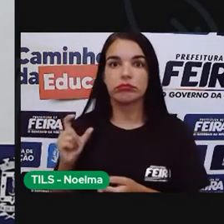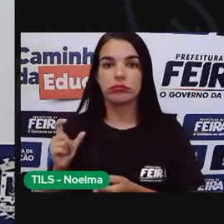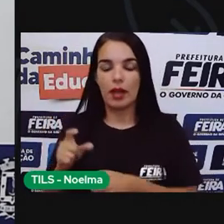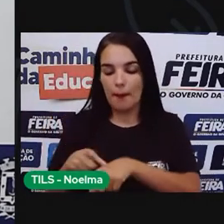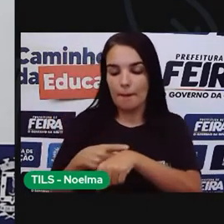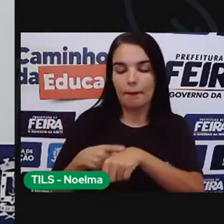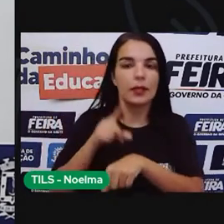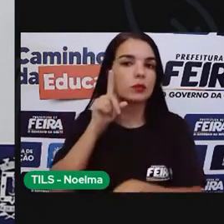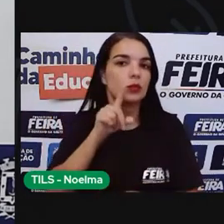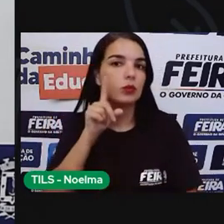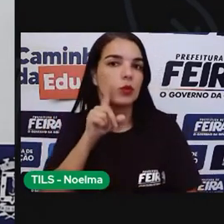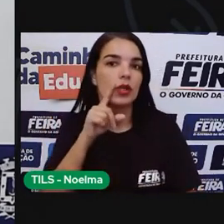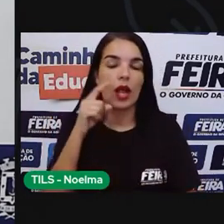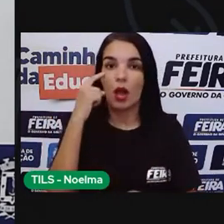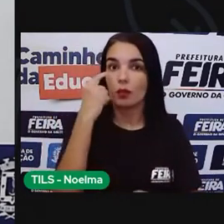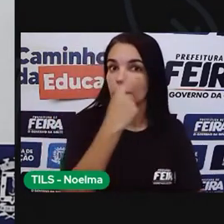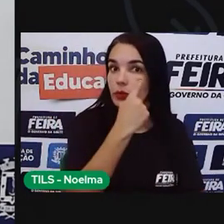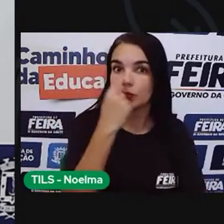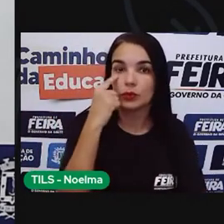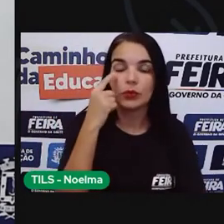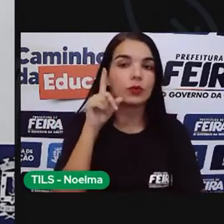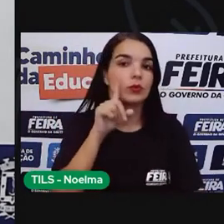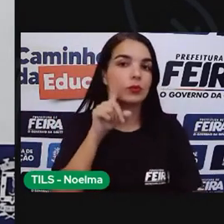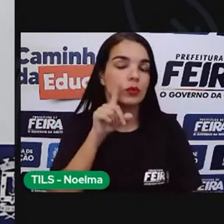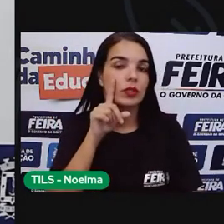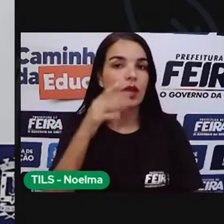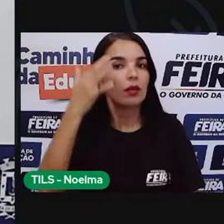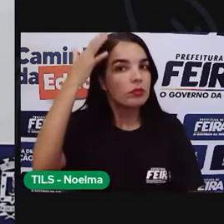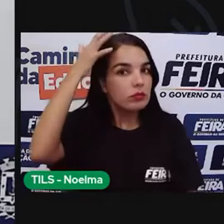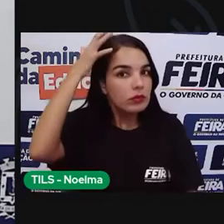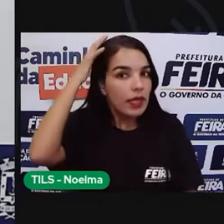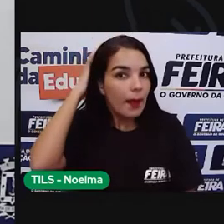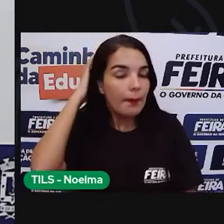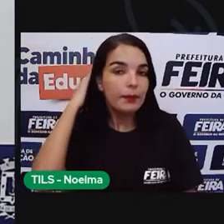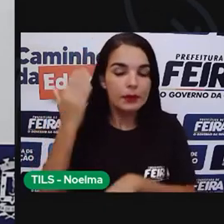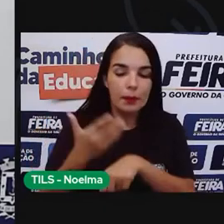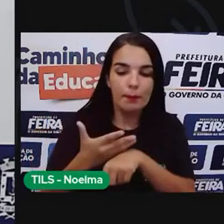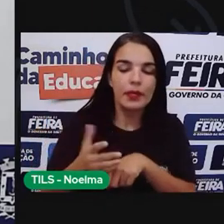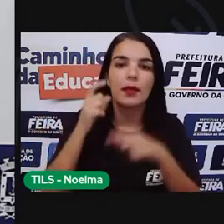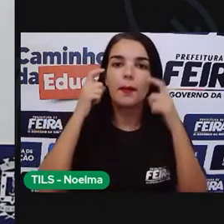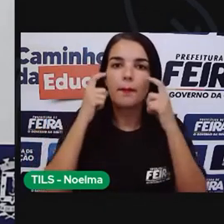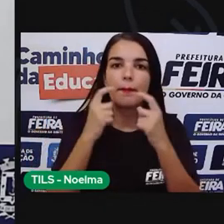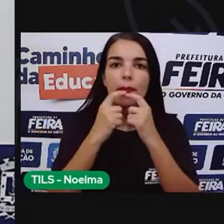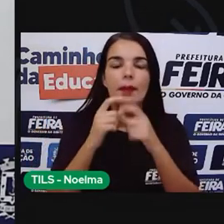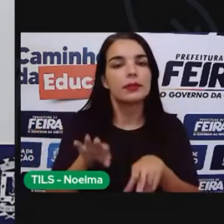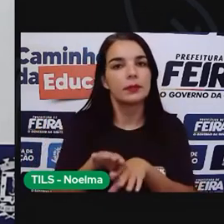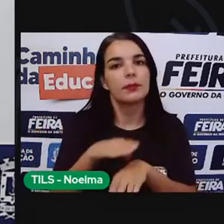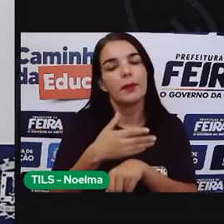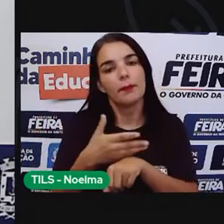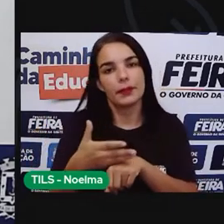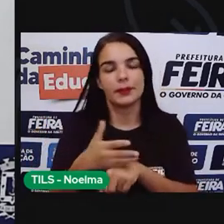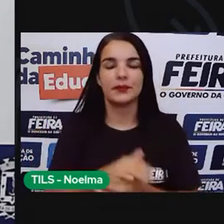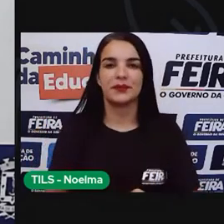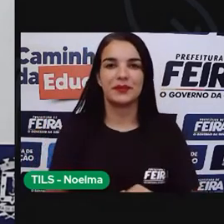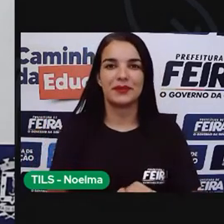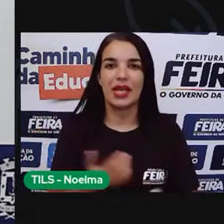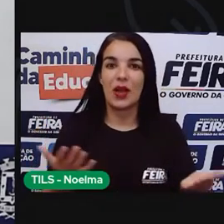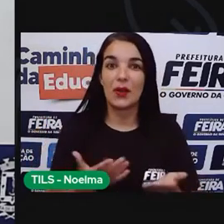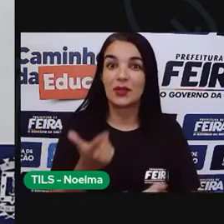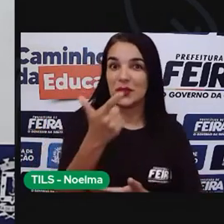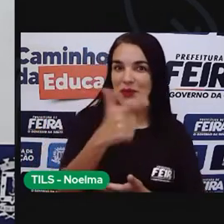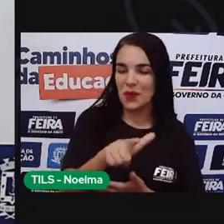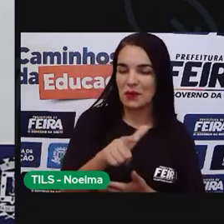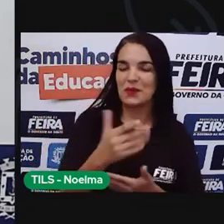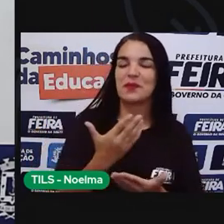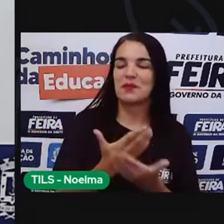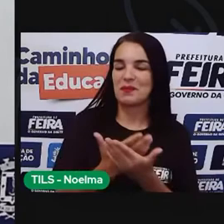parda, meus olhos são castanhos, meus cabelos e barba grisalhos. E hoje estamos aqui, mais uma vez, para uma